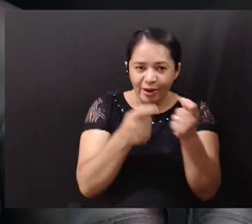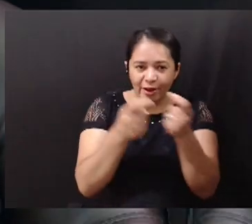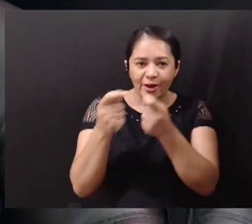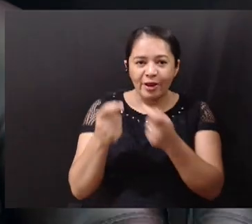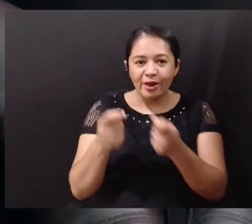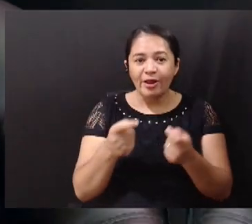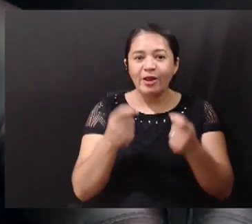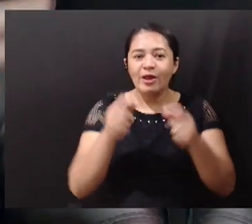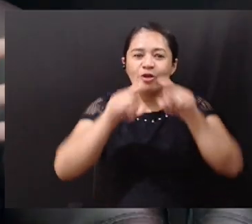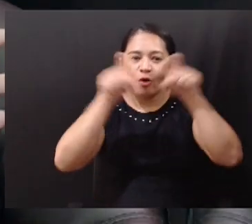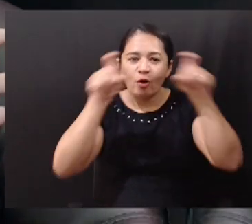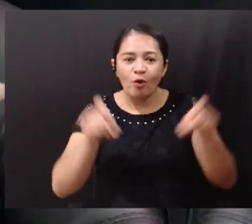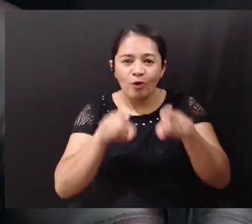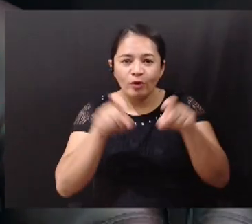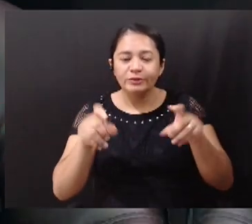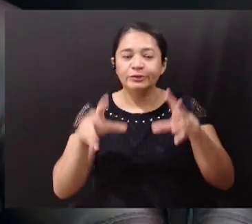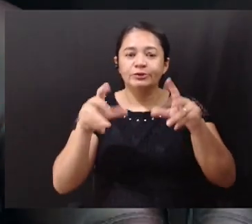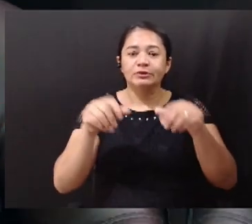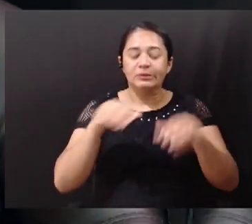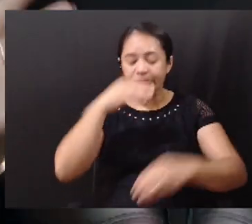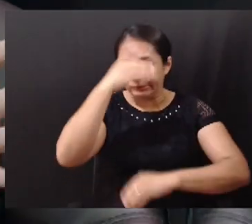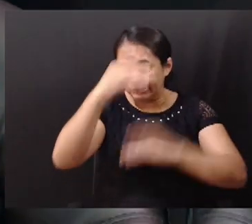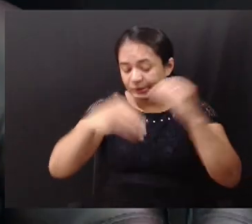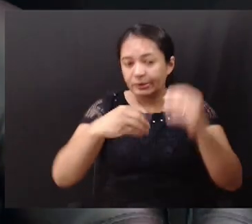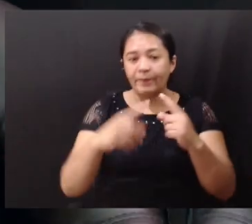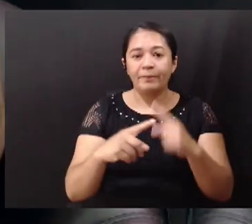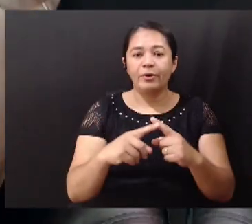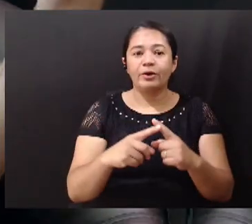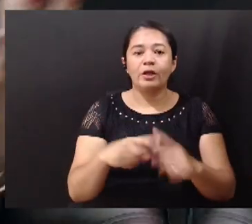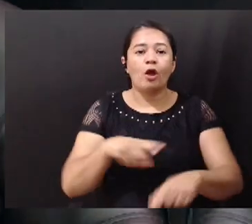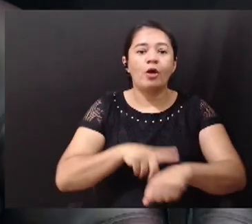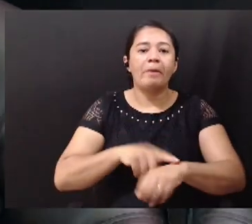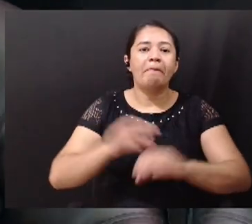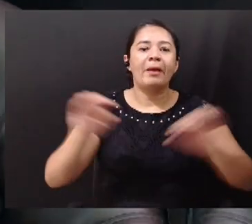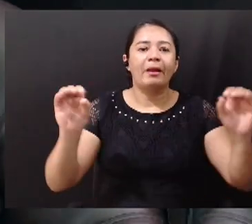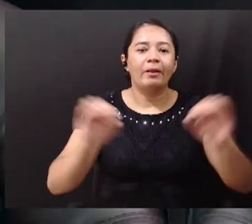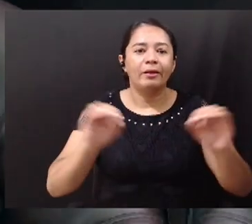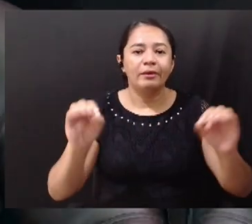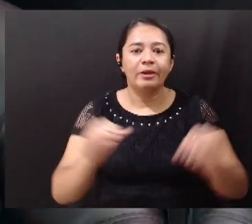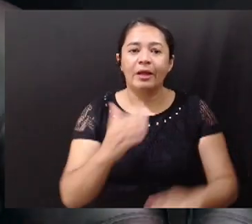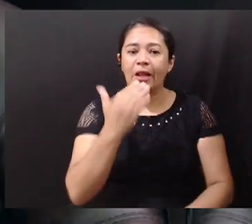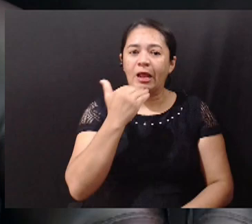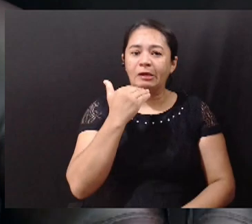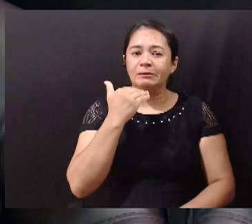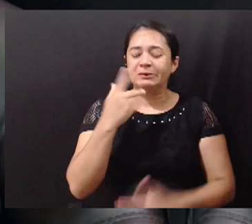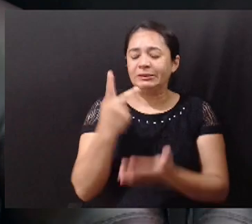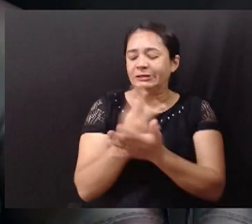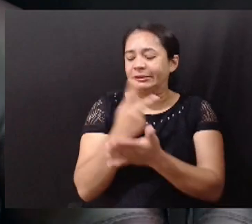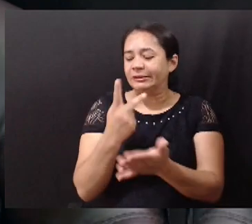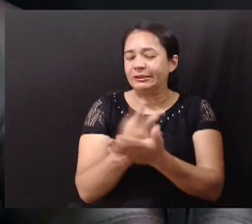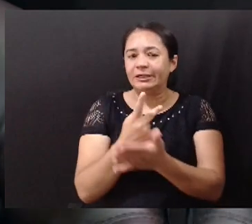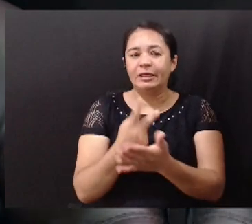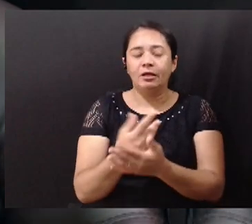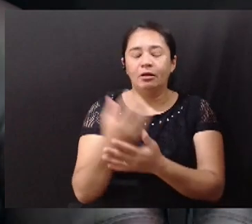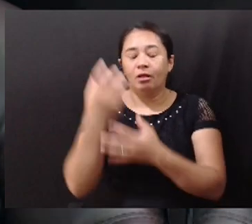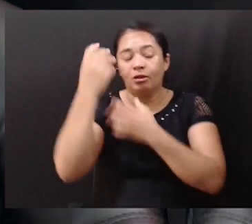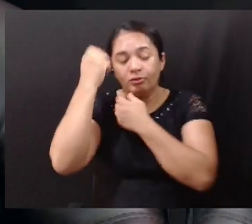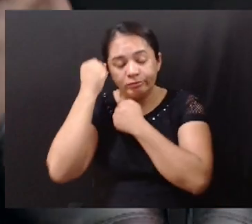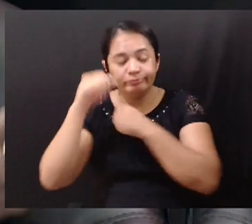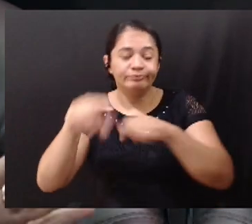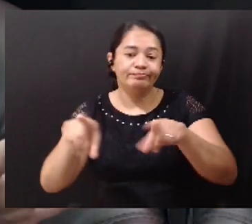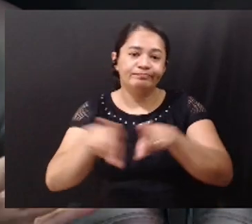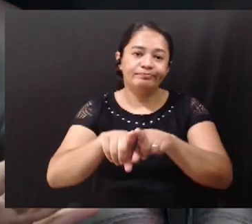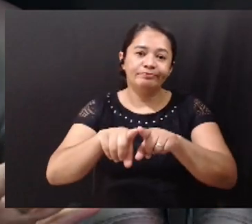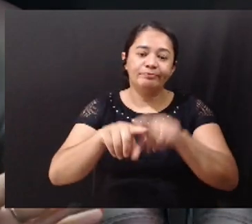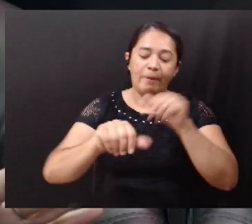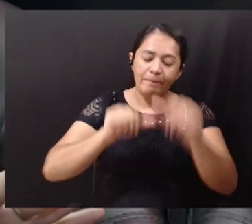computador, e tudo virou um caos, porque não tem mais horário para nada, a alimentação está desregulada e o sono, então, nem se fala, né? E não